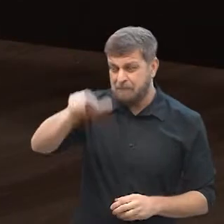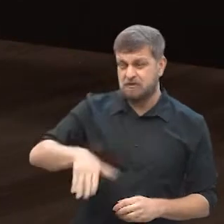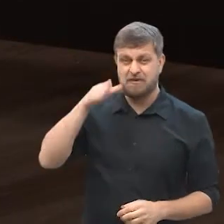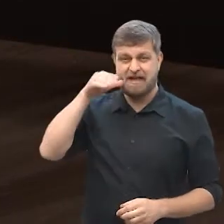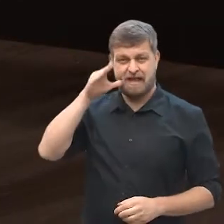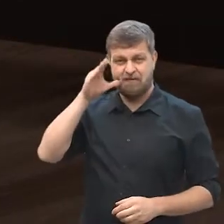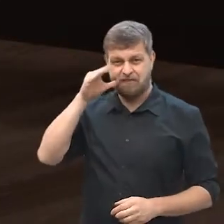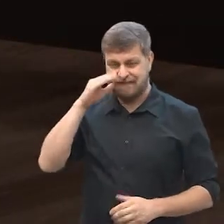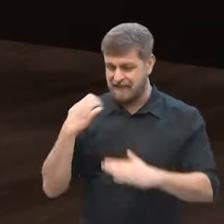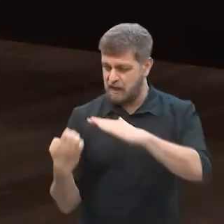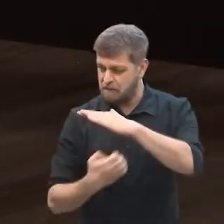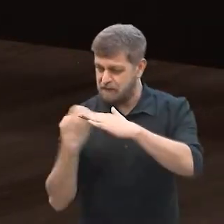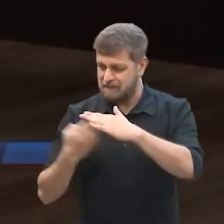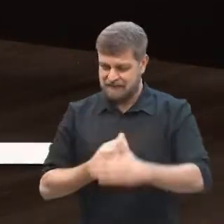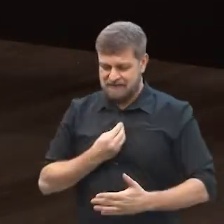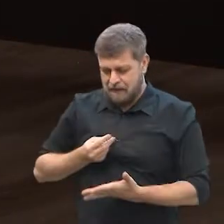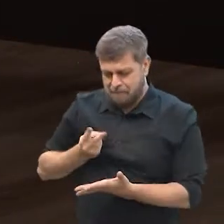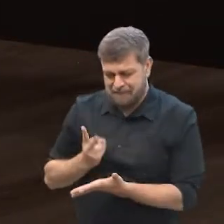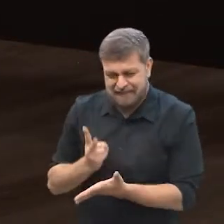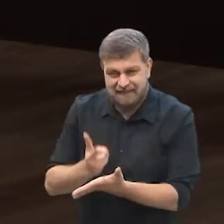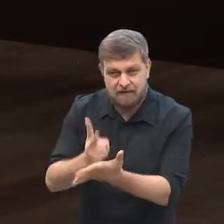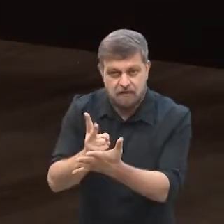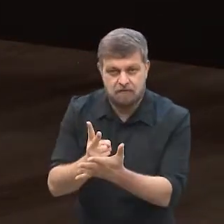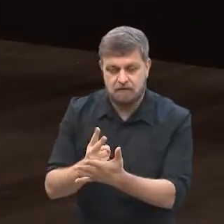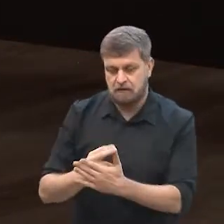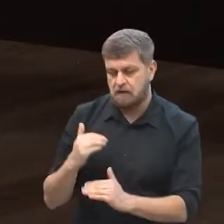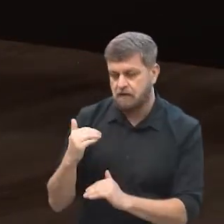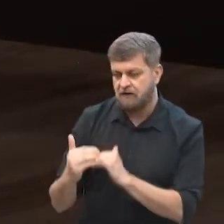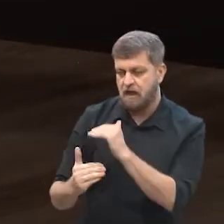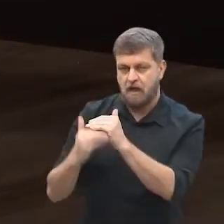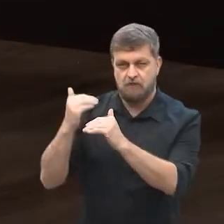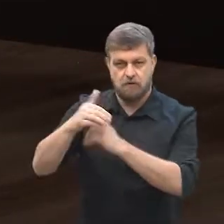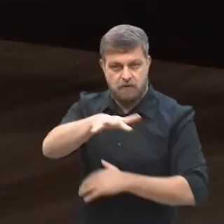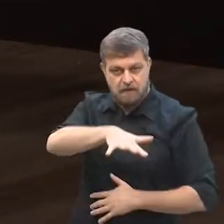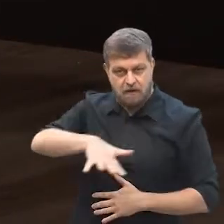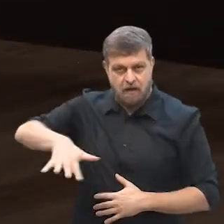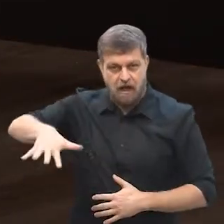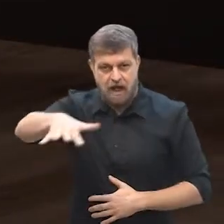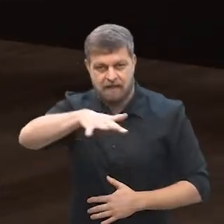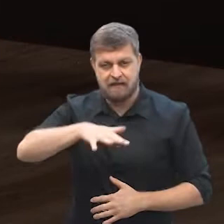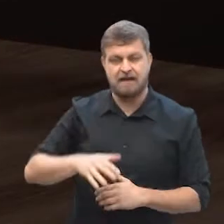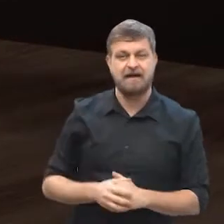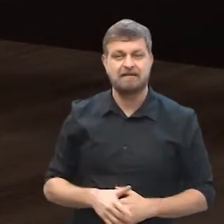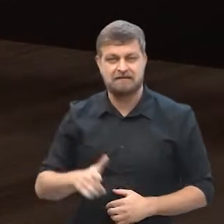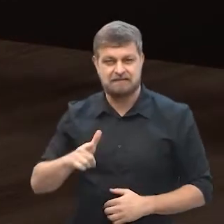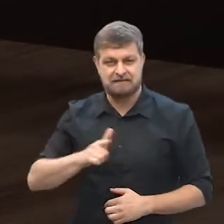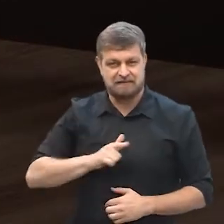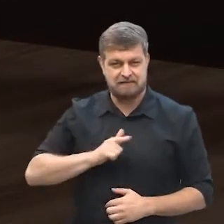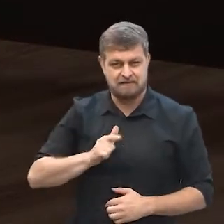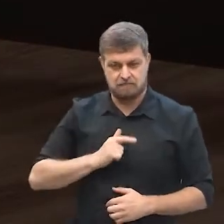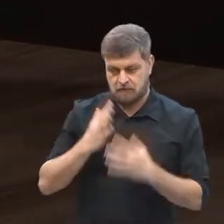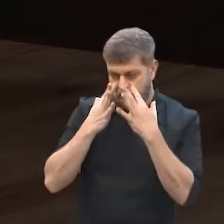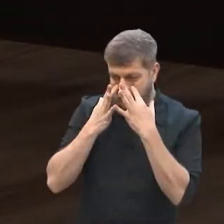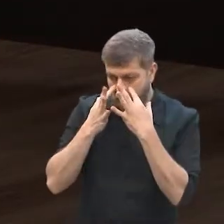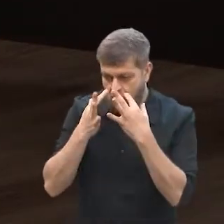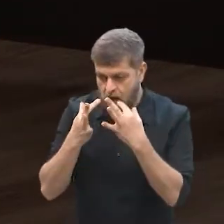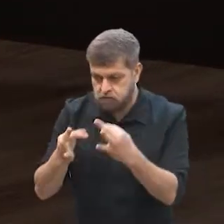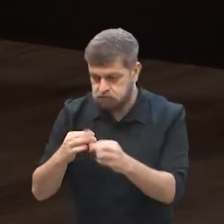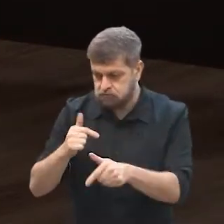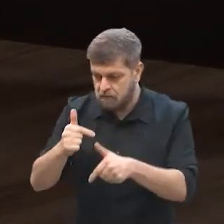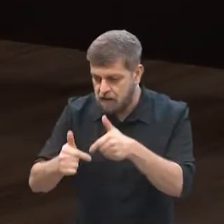funcionário de uma única empresa, evoluindo em diferentes departamentos com uma dedicação total